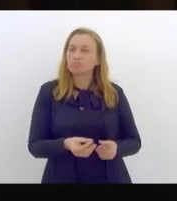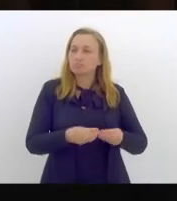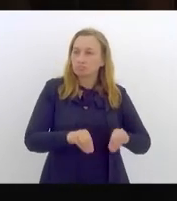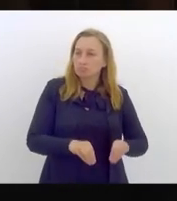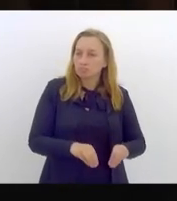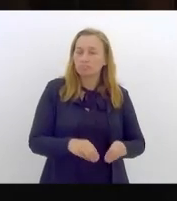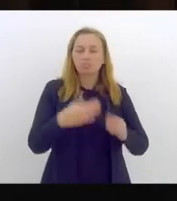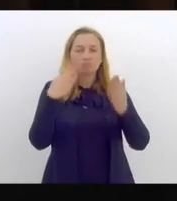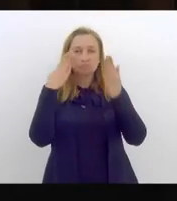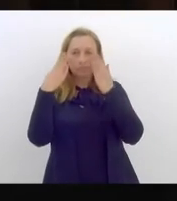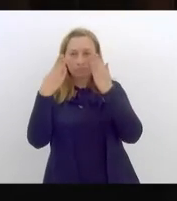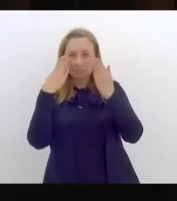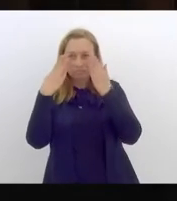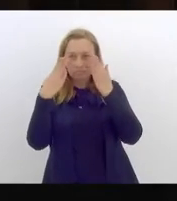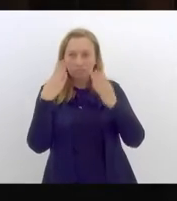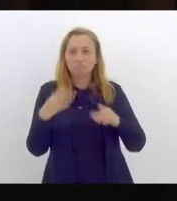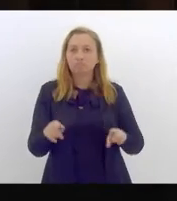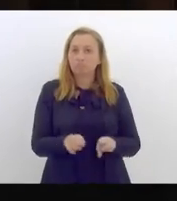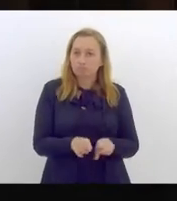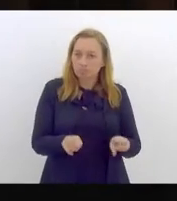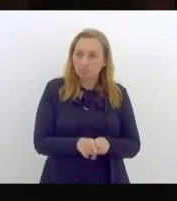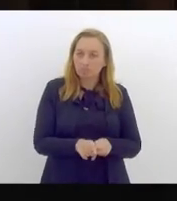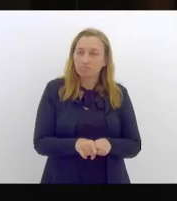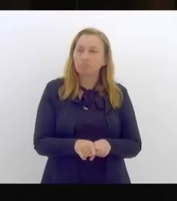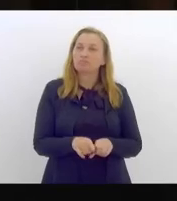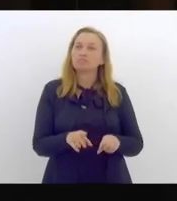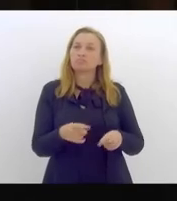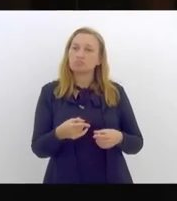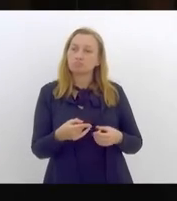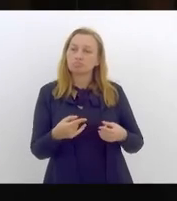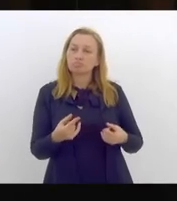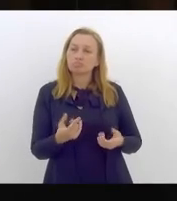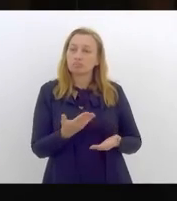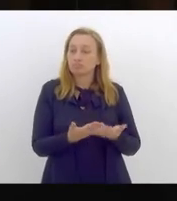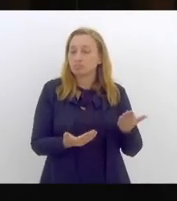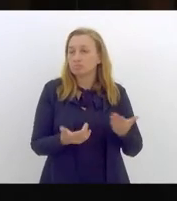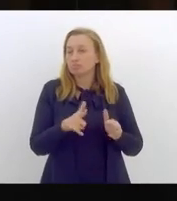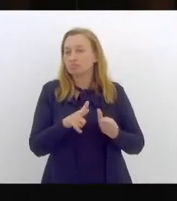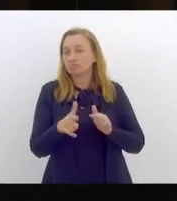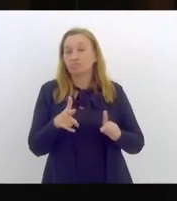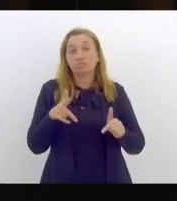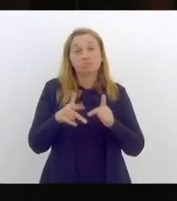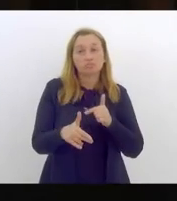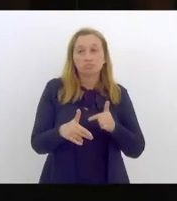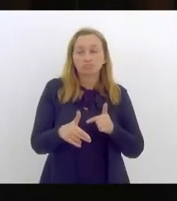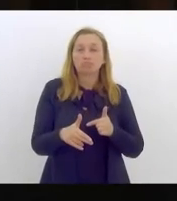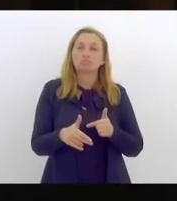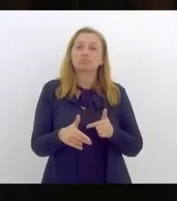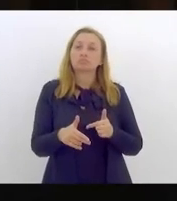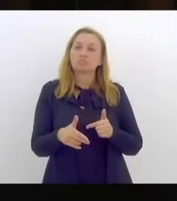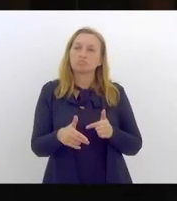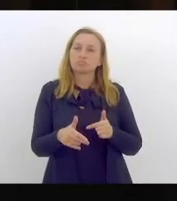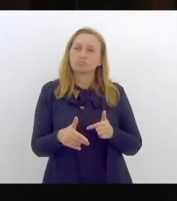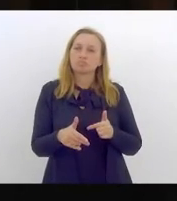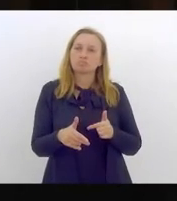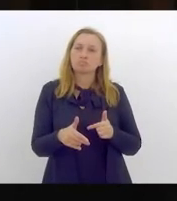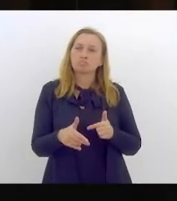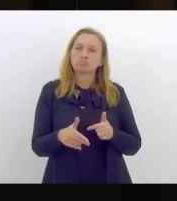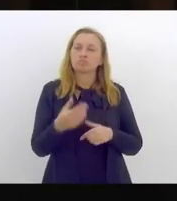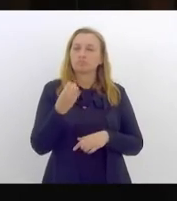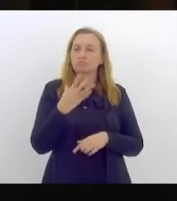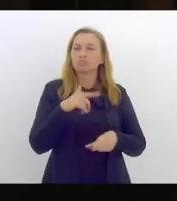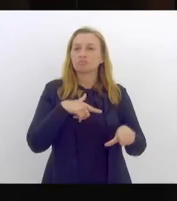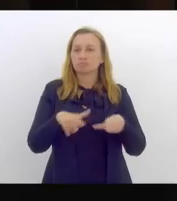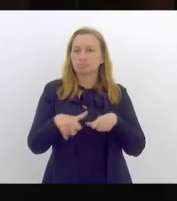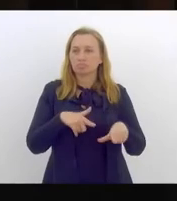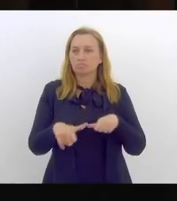só psicológicos, como danos materiais também, porque essas mulheres foram impedidas que fizessem, prestassem um bom